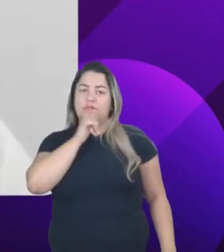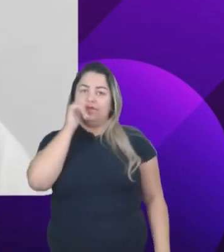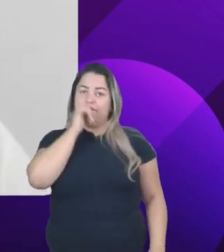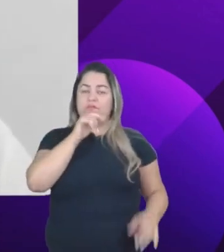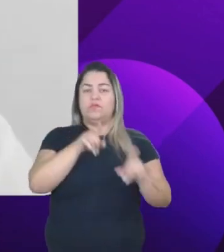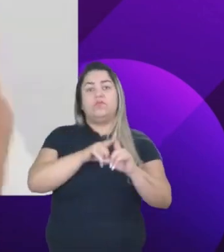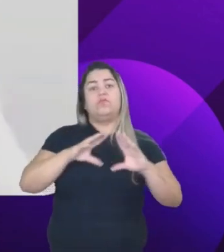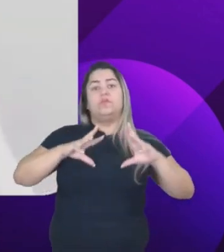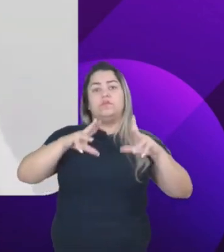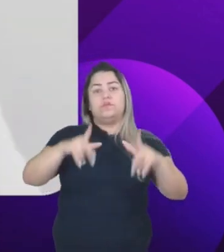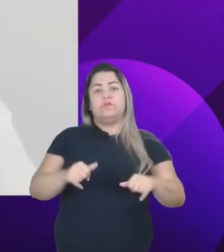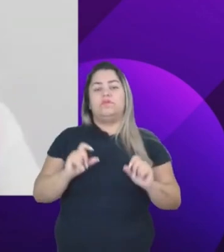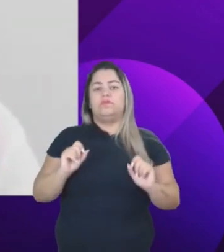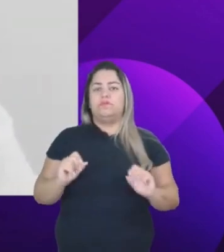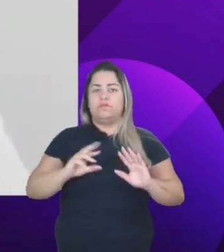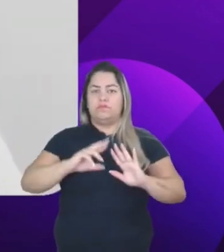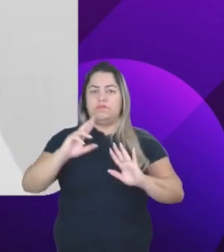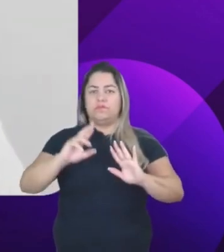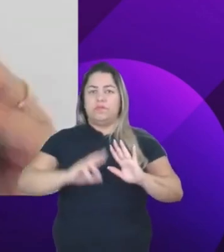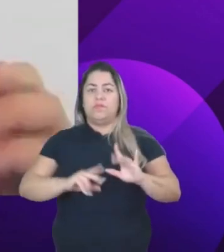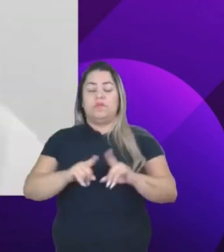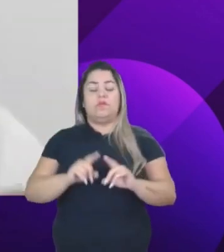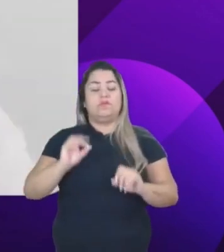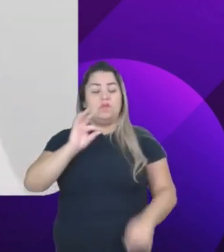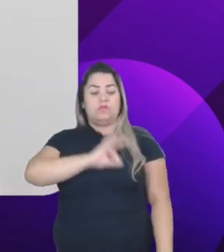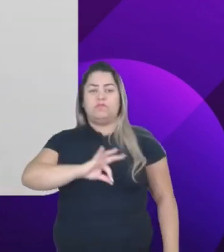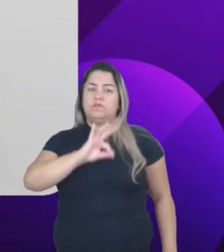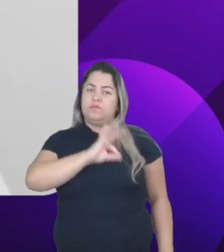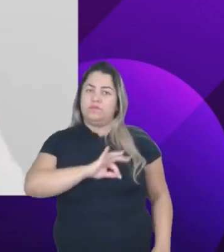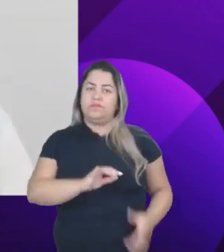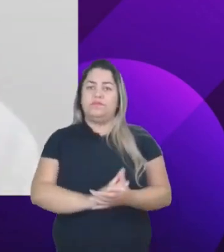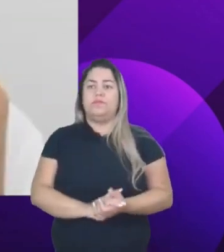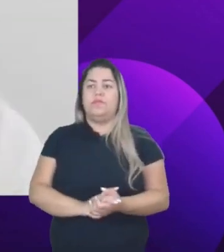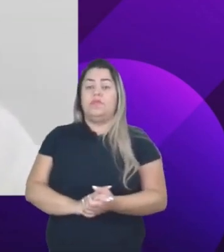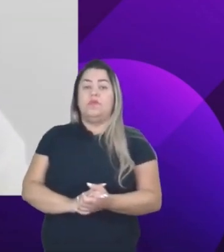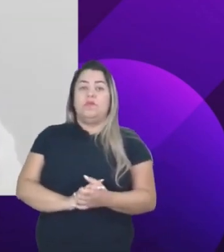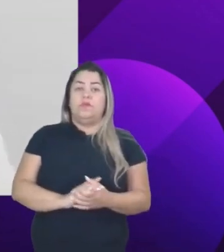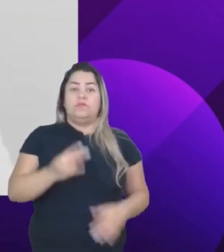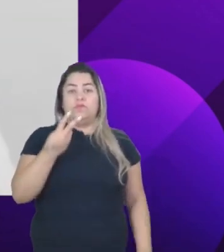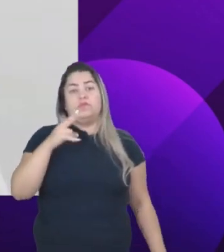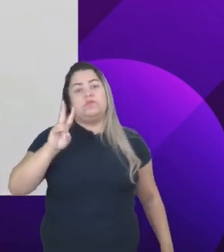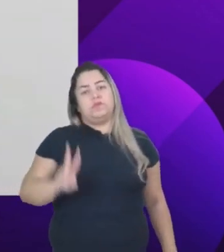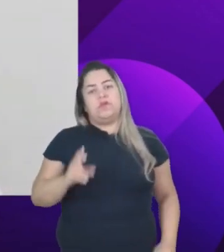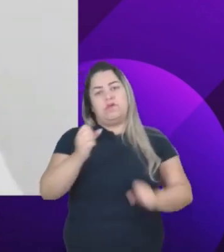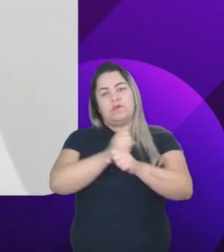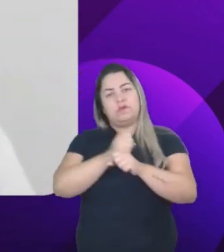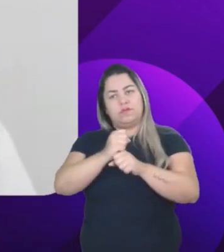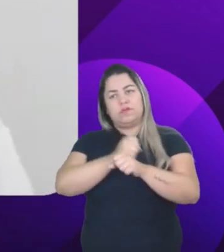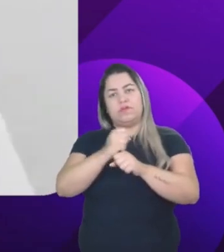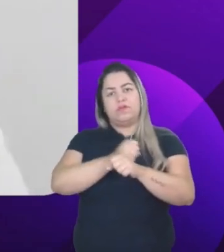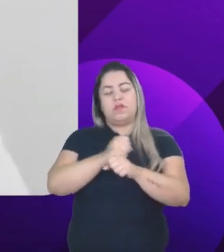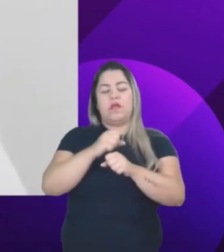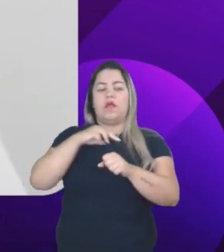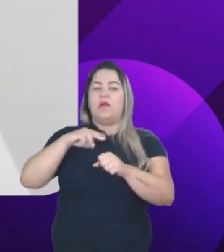governo como um todo, né, no relatório de transparência salarial e de critérios remuneratórios, ao menos 2 vezes ao ano, estará sujeito à